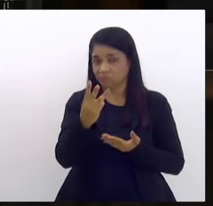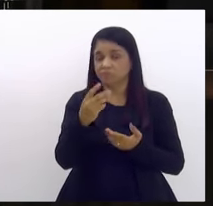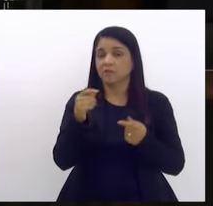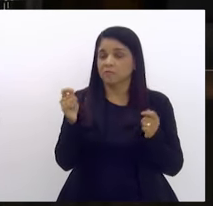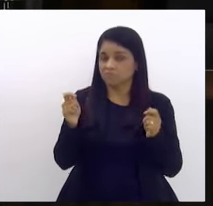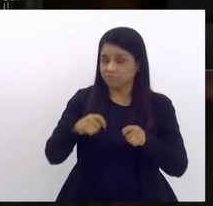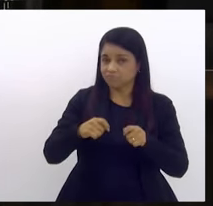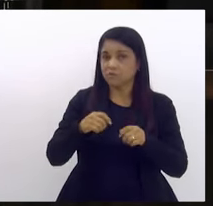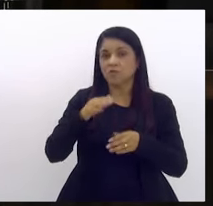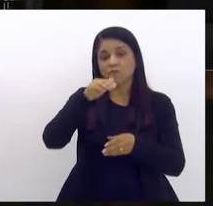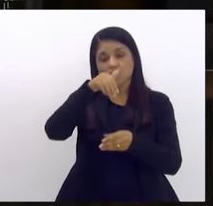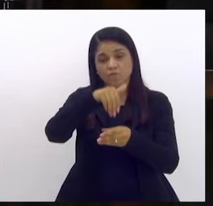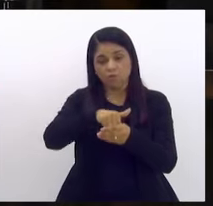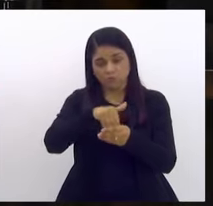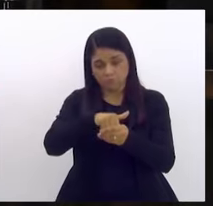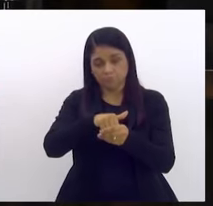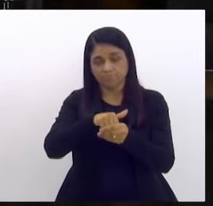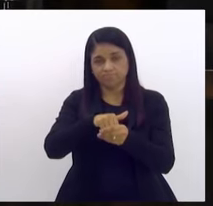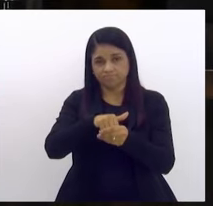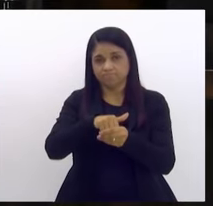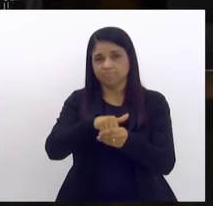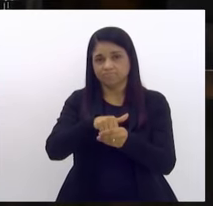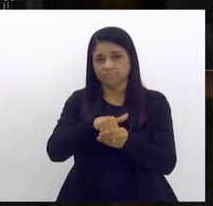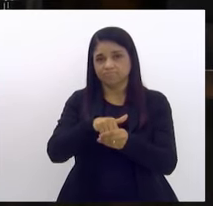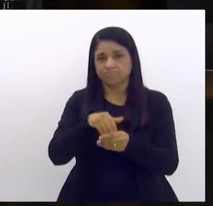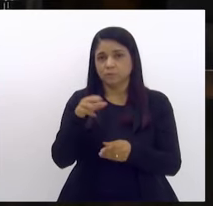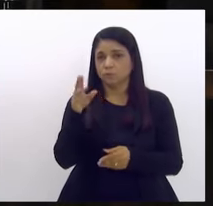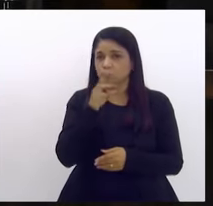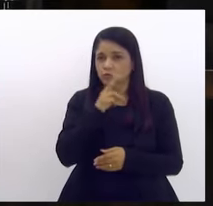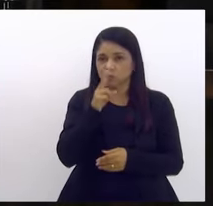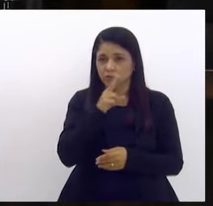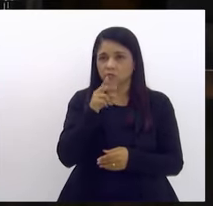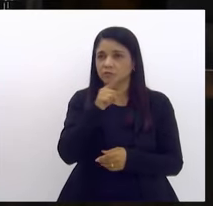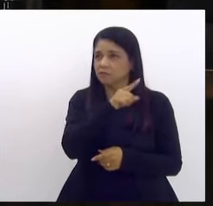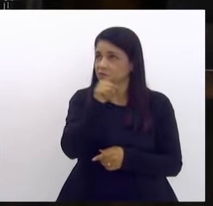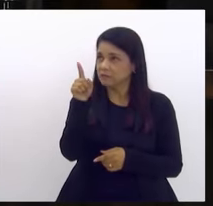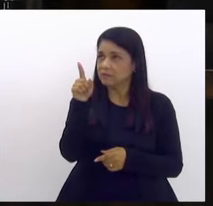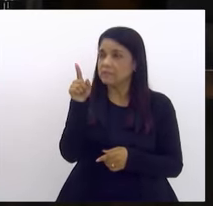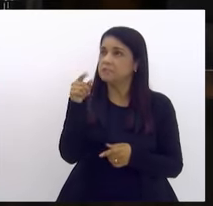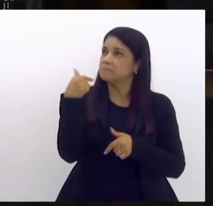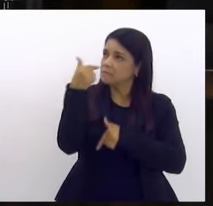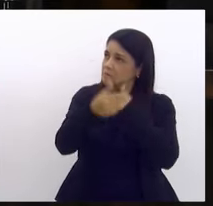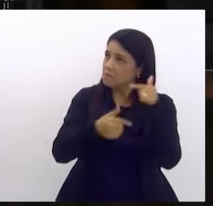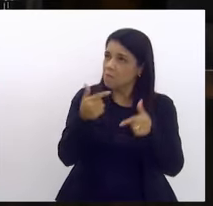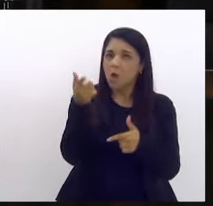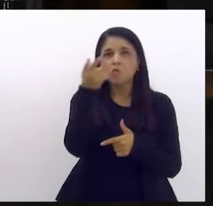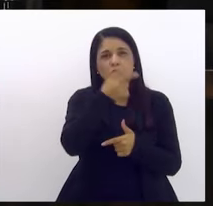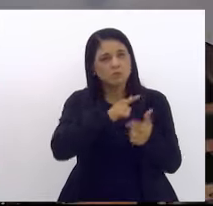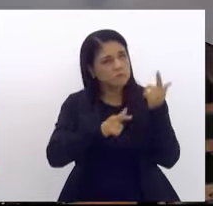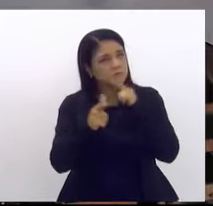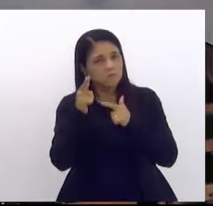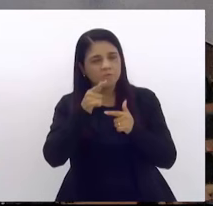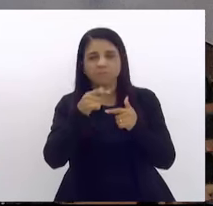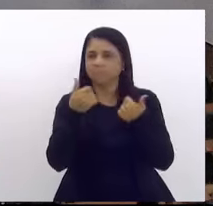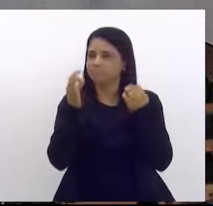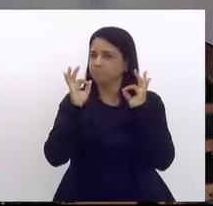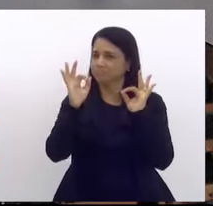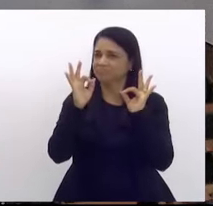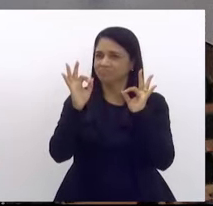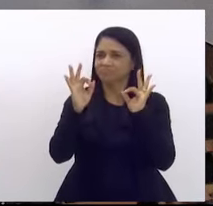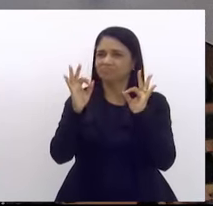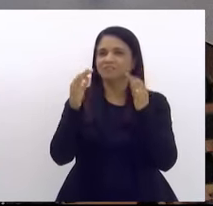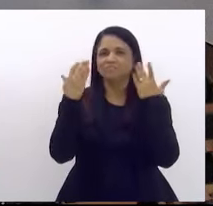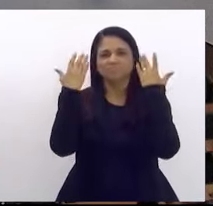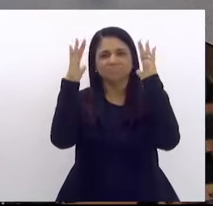aqui votando essa lei e vocês podendo fazer o trabalho que vocês fazem com excelência. Viva